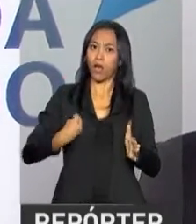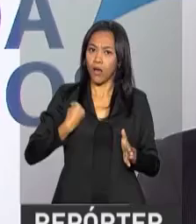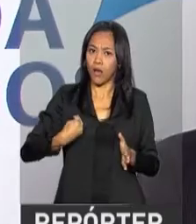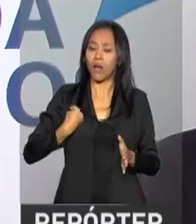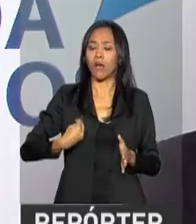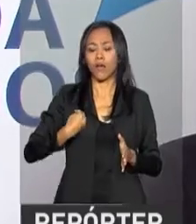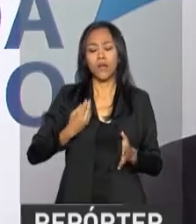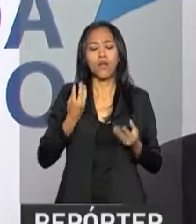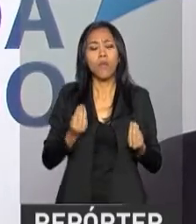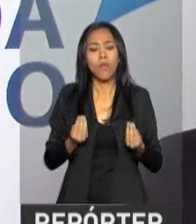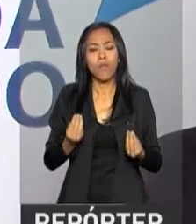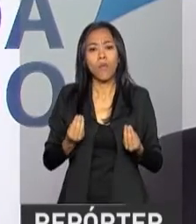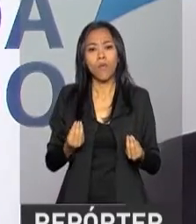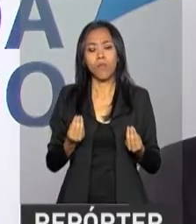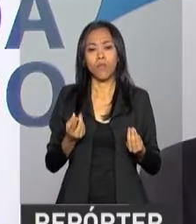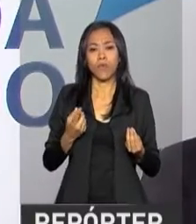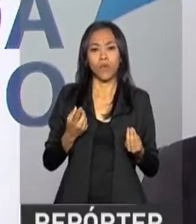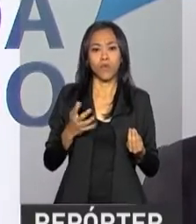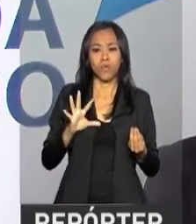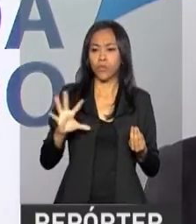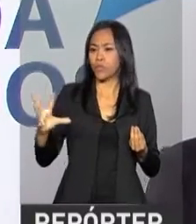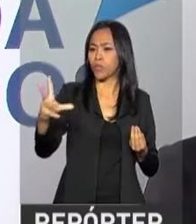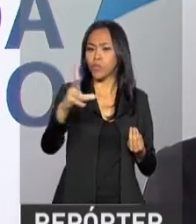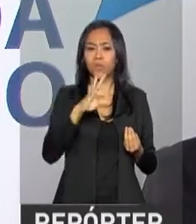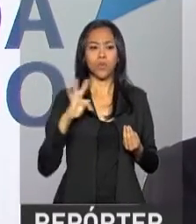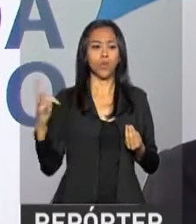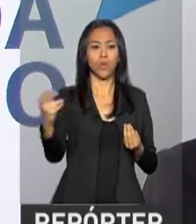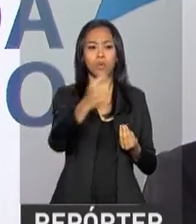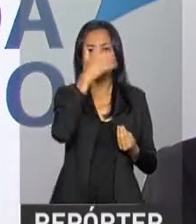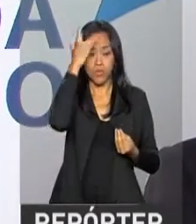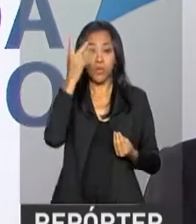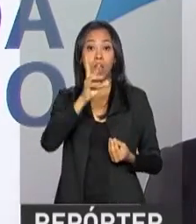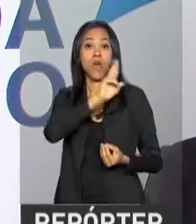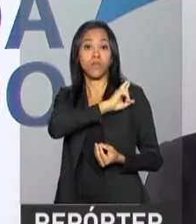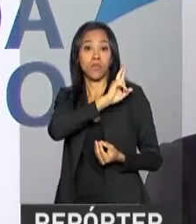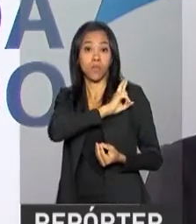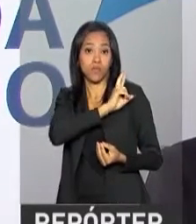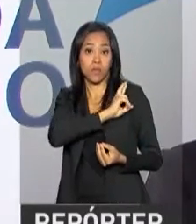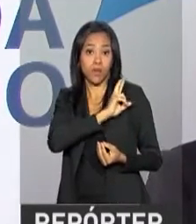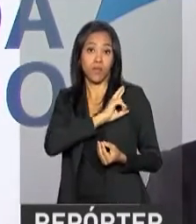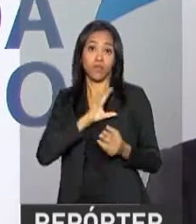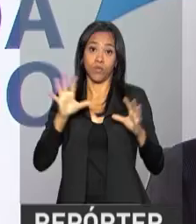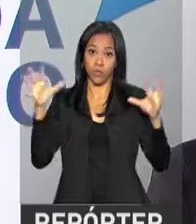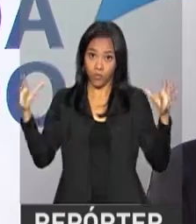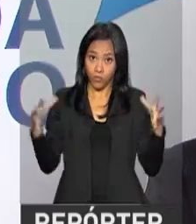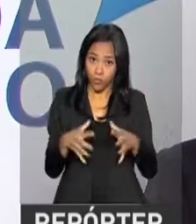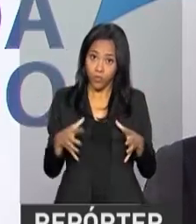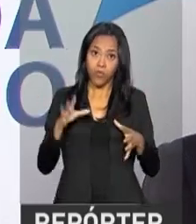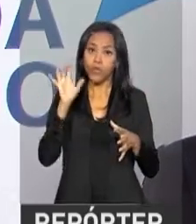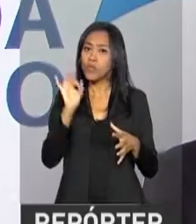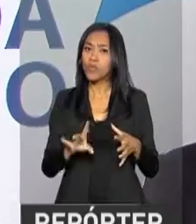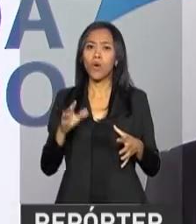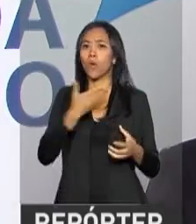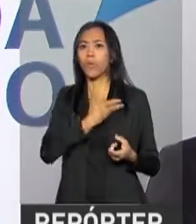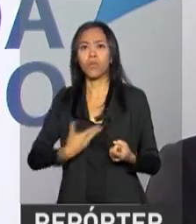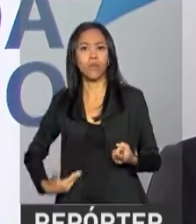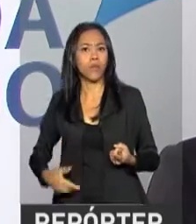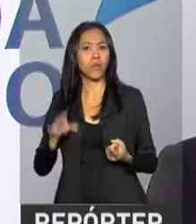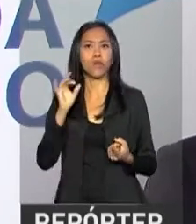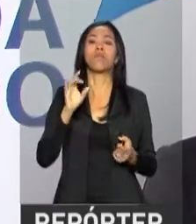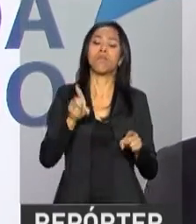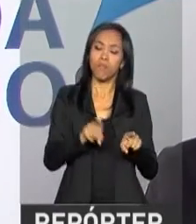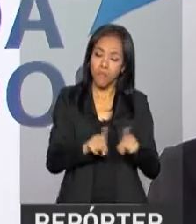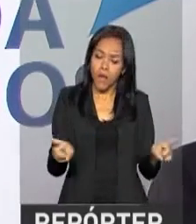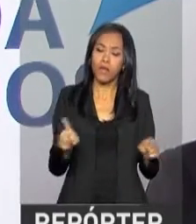e como que a gente consegue botar todos os atores responsáveis pela gestão de água juntos né não só os órgãos públicos mas os órgãos privados